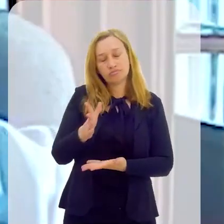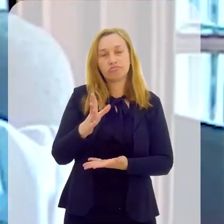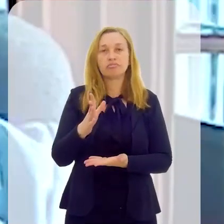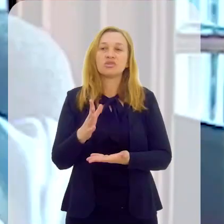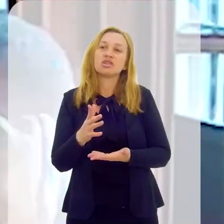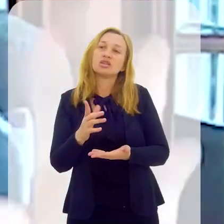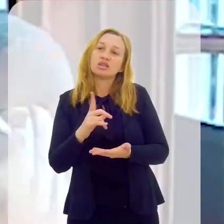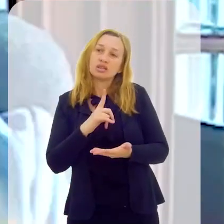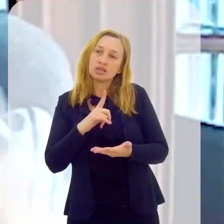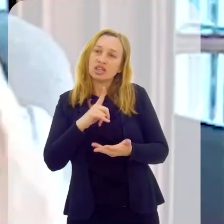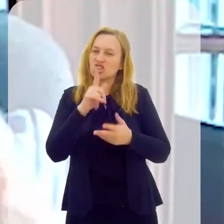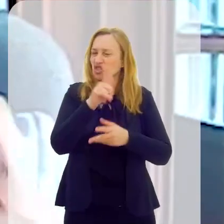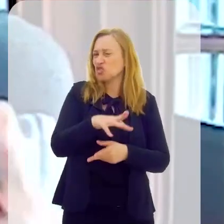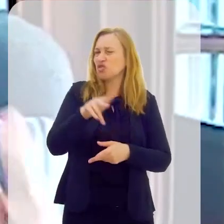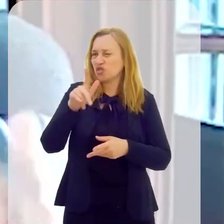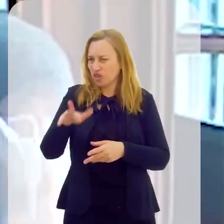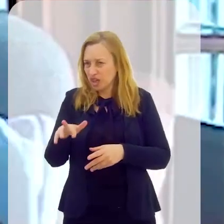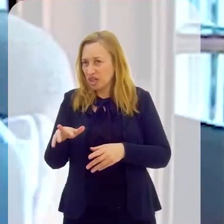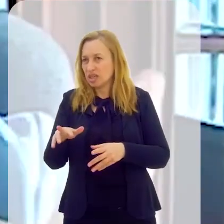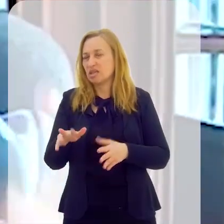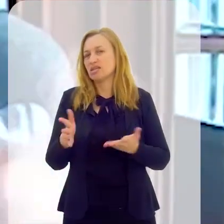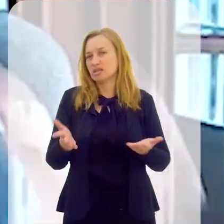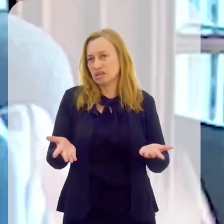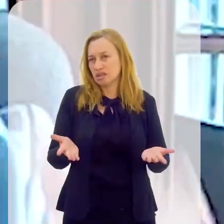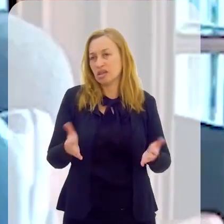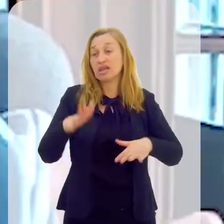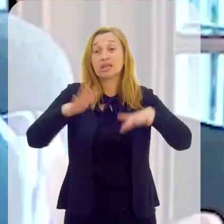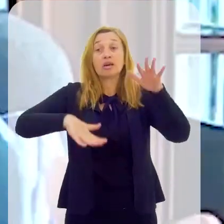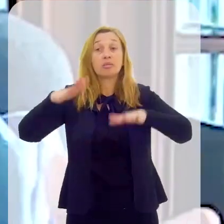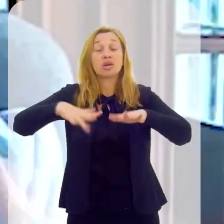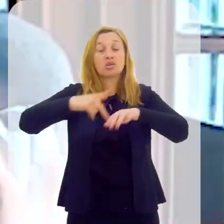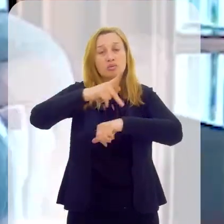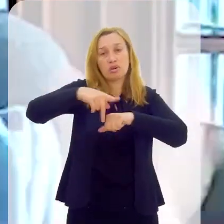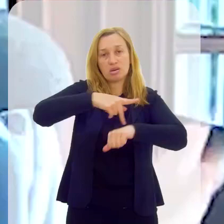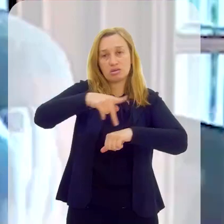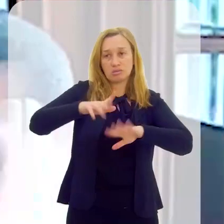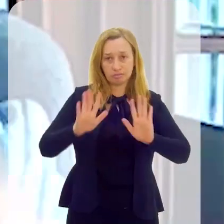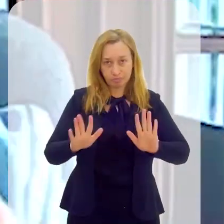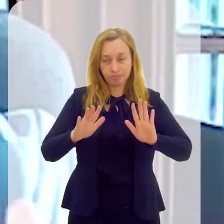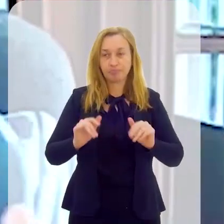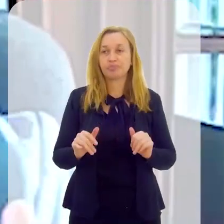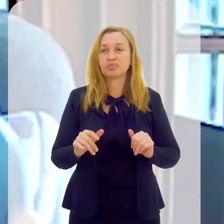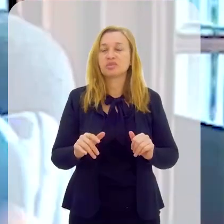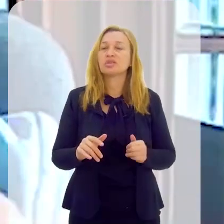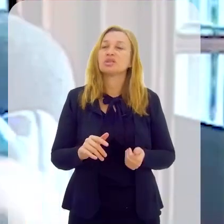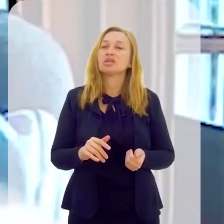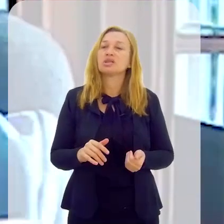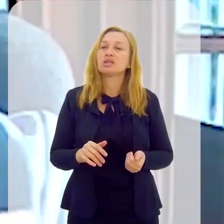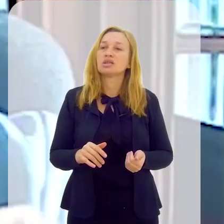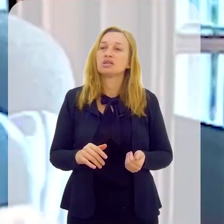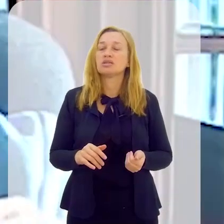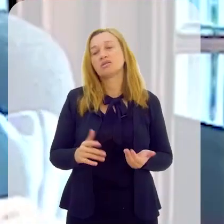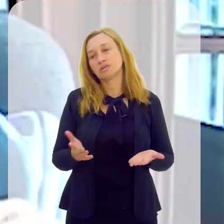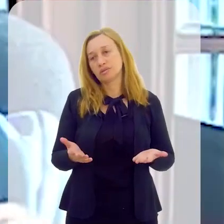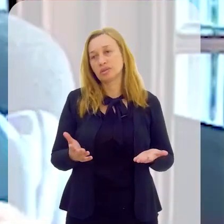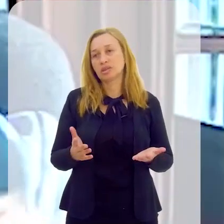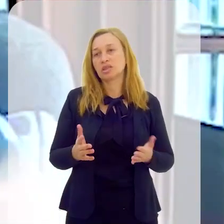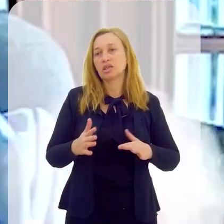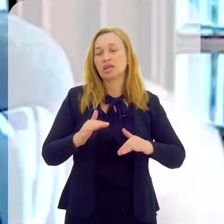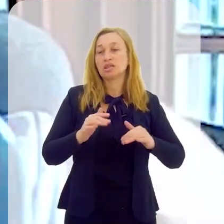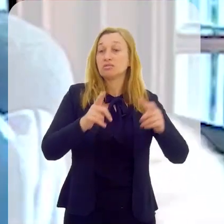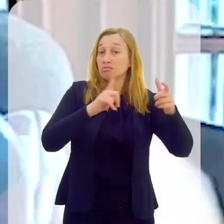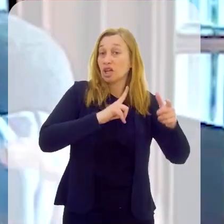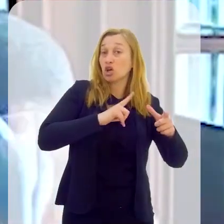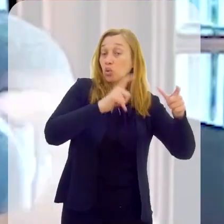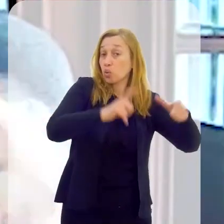É claro que existem bolsões, e essa é uma característica do nosso país, de uma maneira geral, e do Estado. Existem bolsões